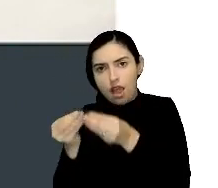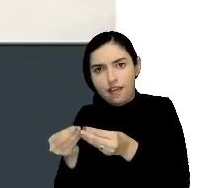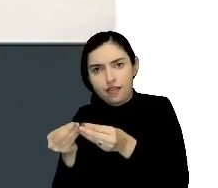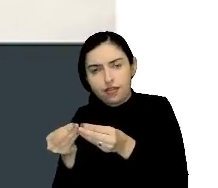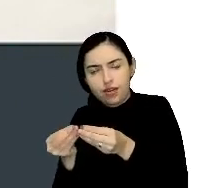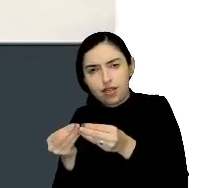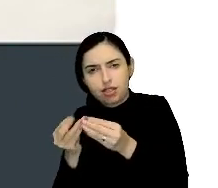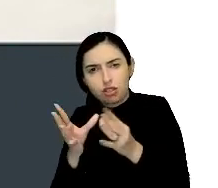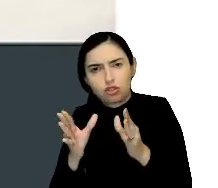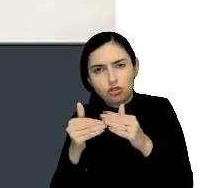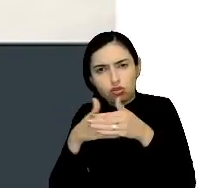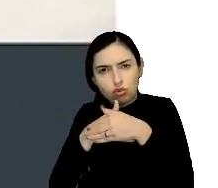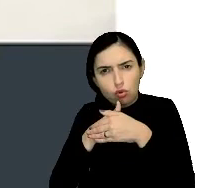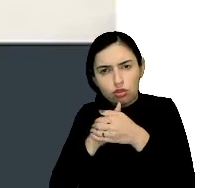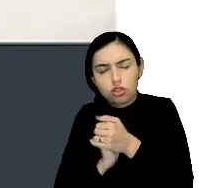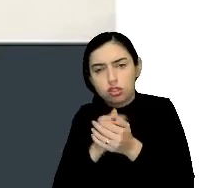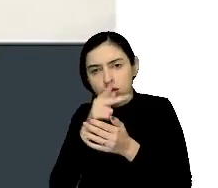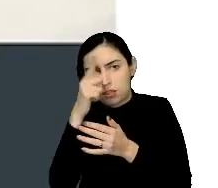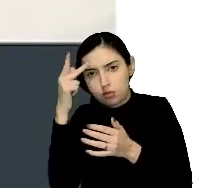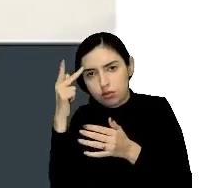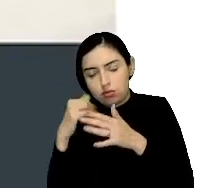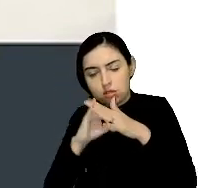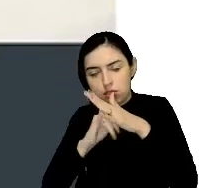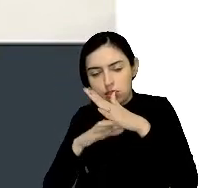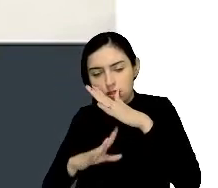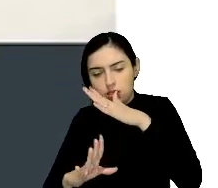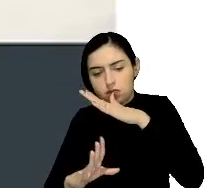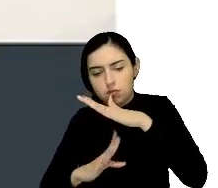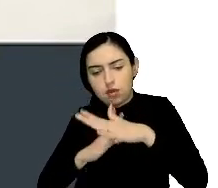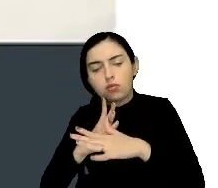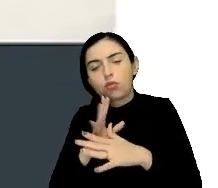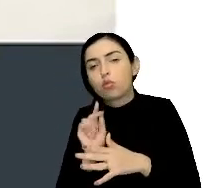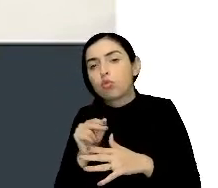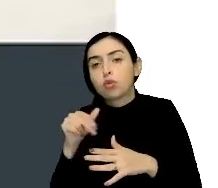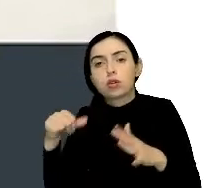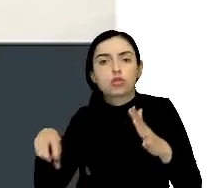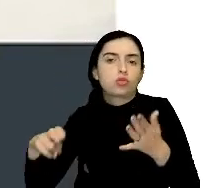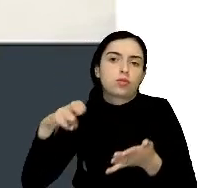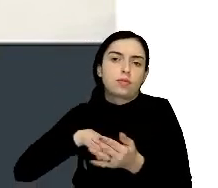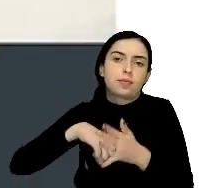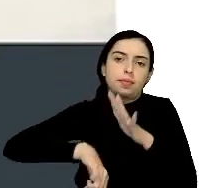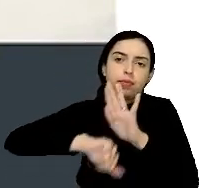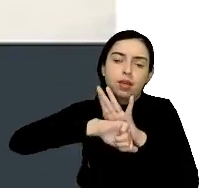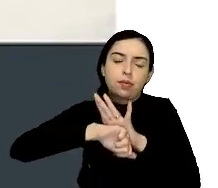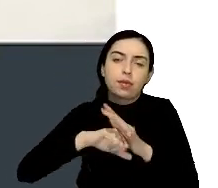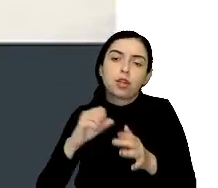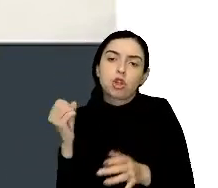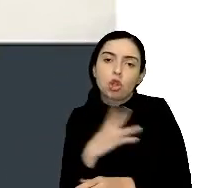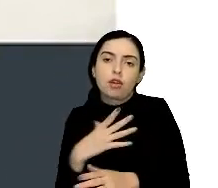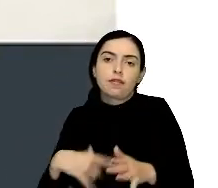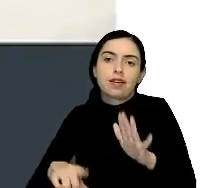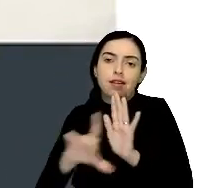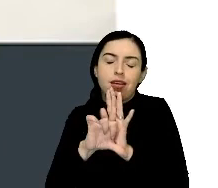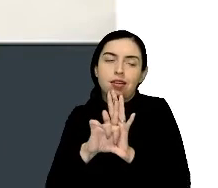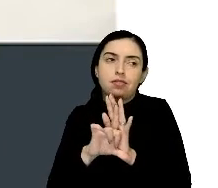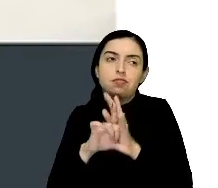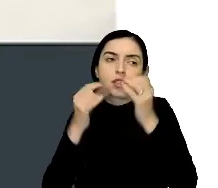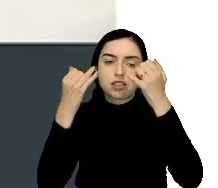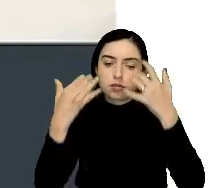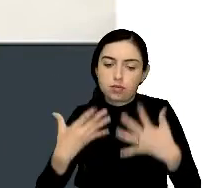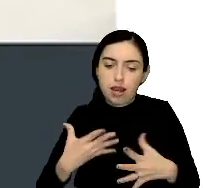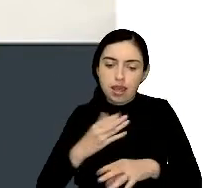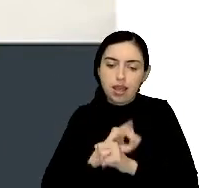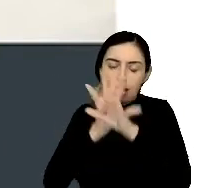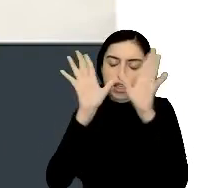tráfico de migrantes. Esse é o único tipo penal que tem na nova lei. A nova lei, expressamente no